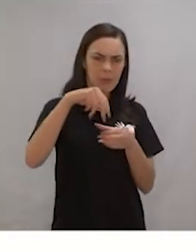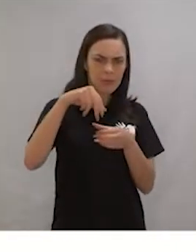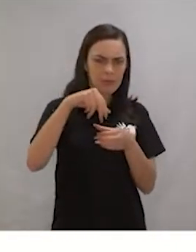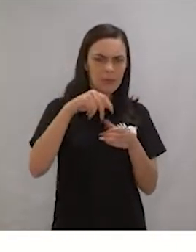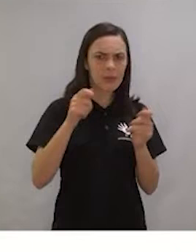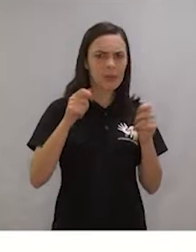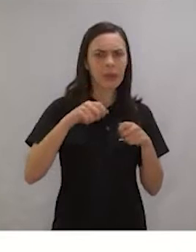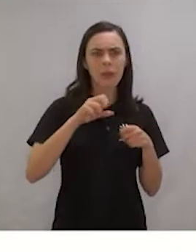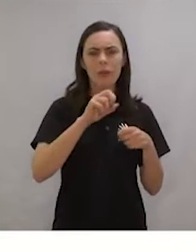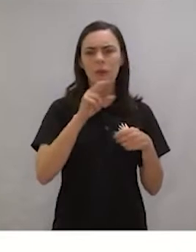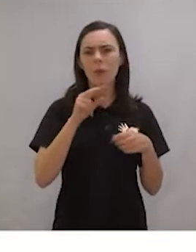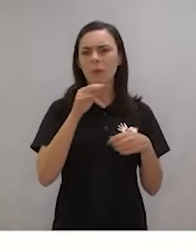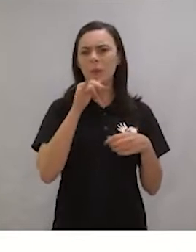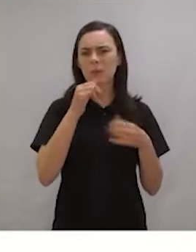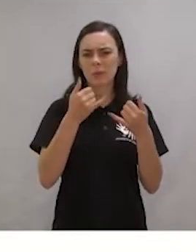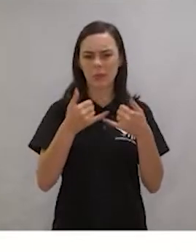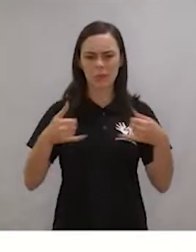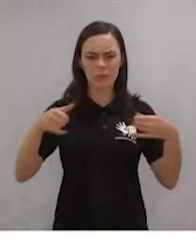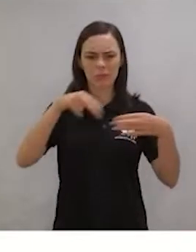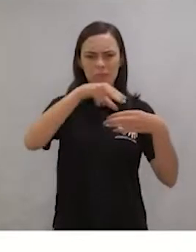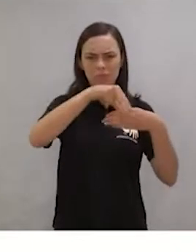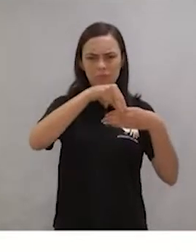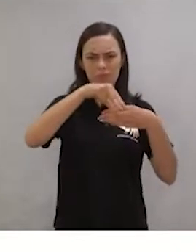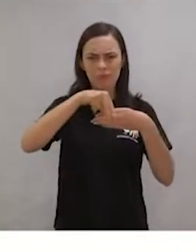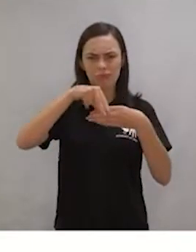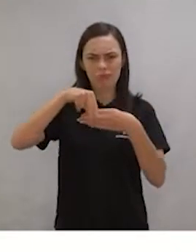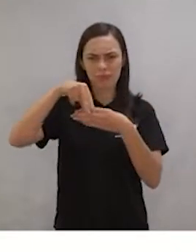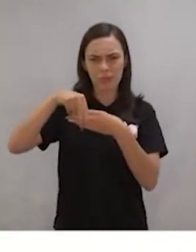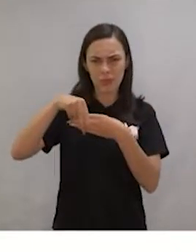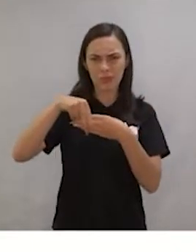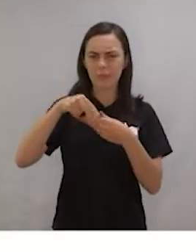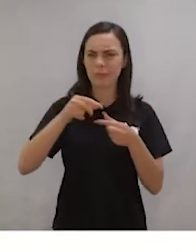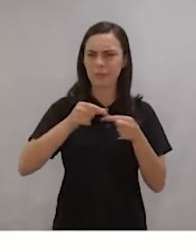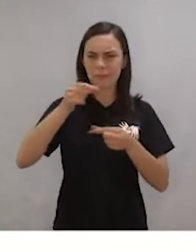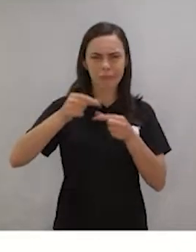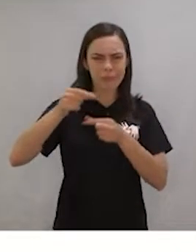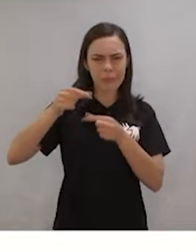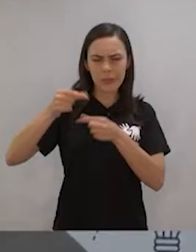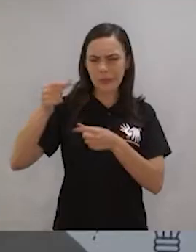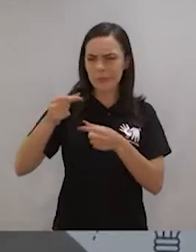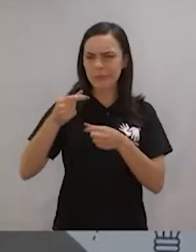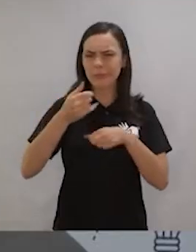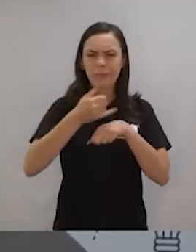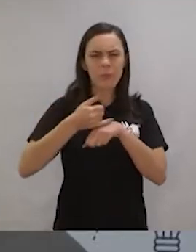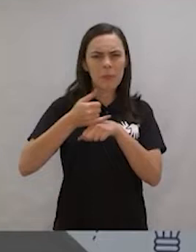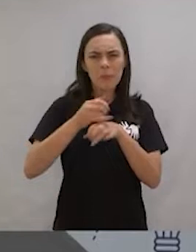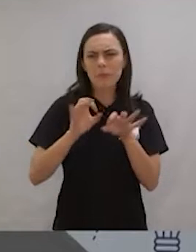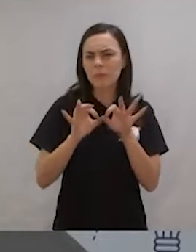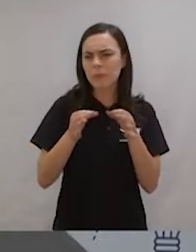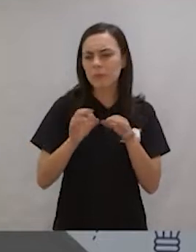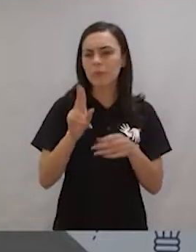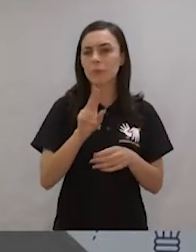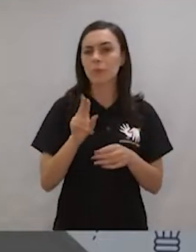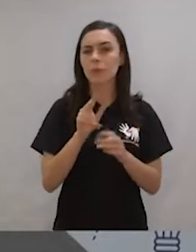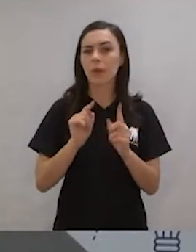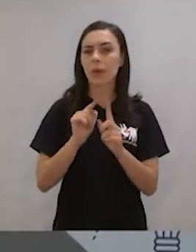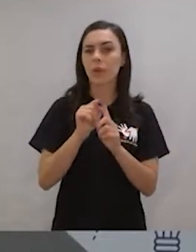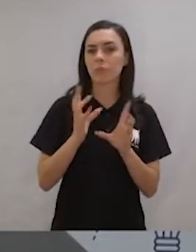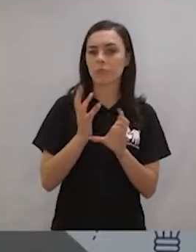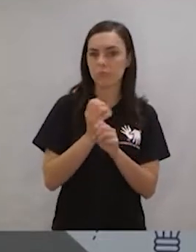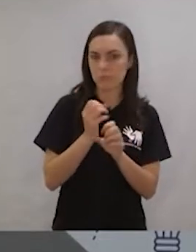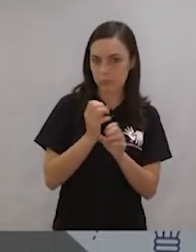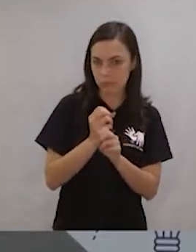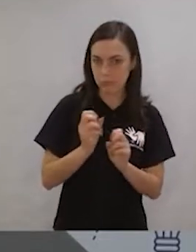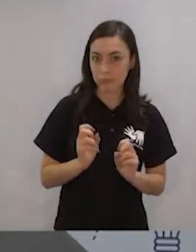podem separar grampos de roupa, palitos, aquilo que vocês tiverem aí de objeto pequeno para nós podermos fazer as